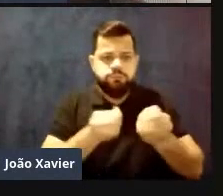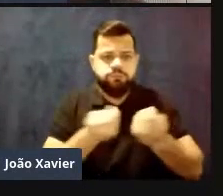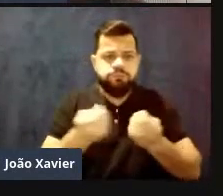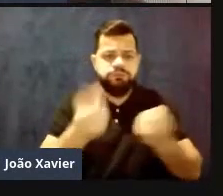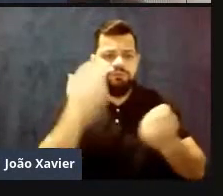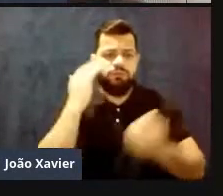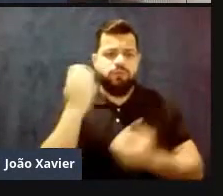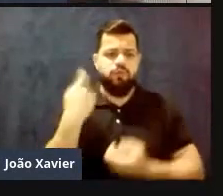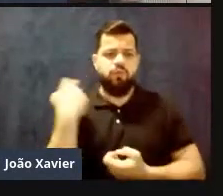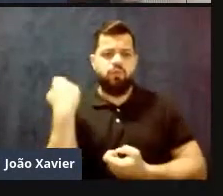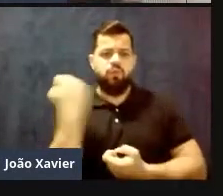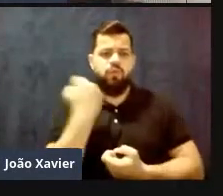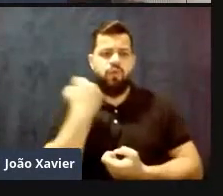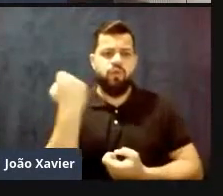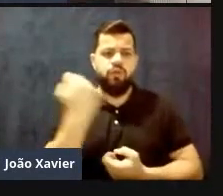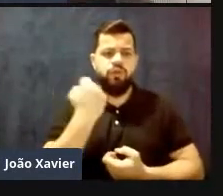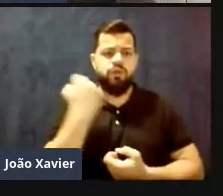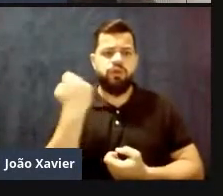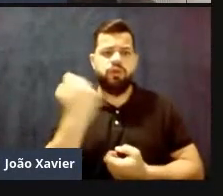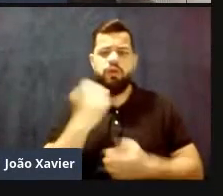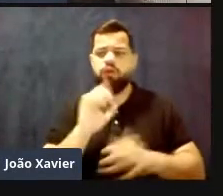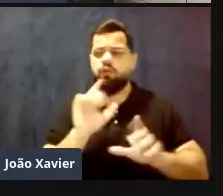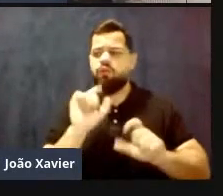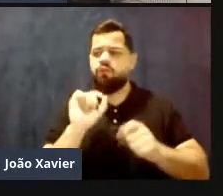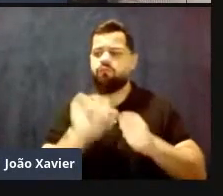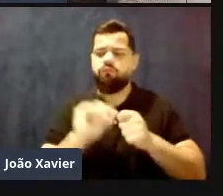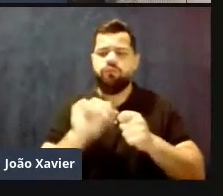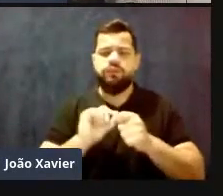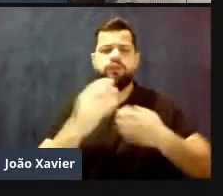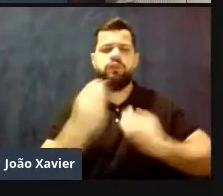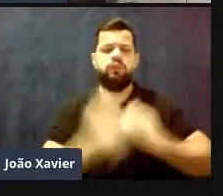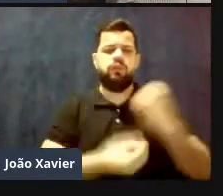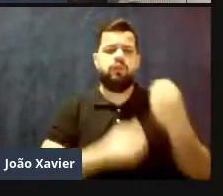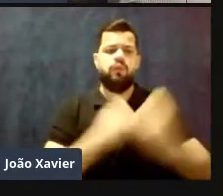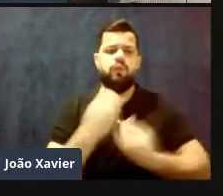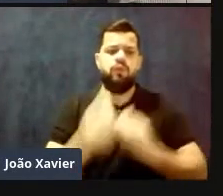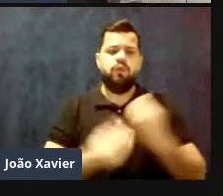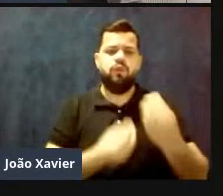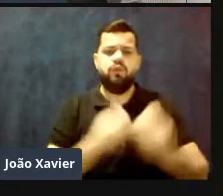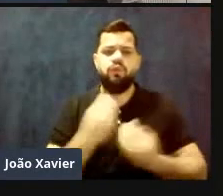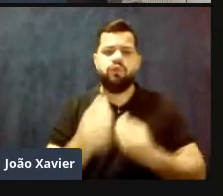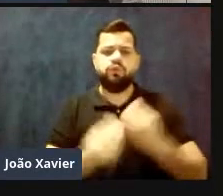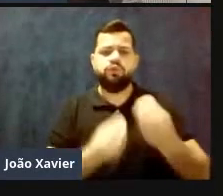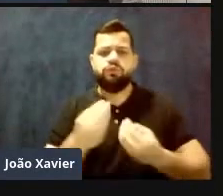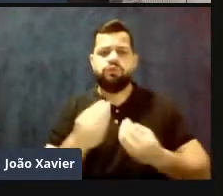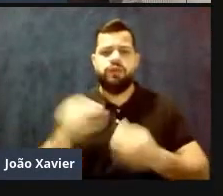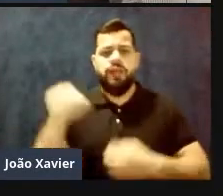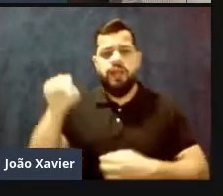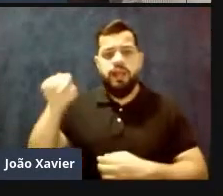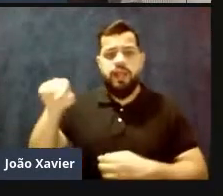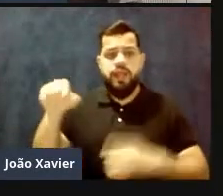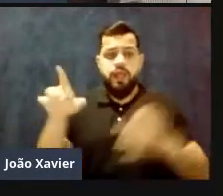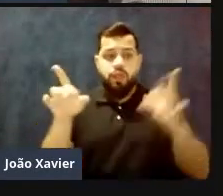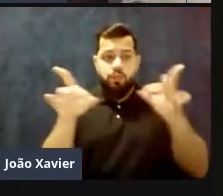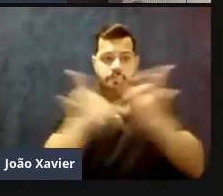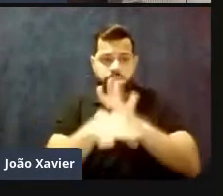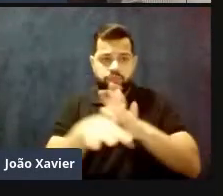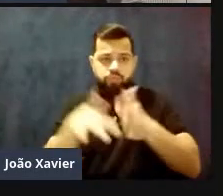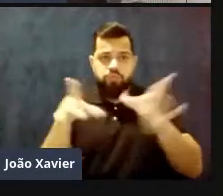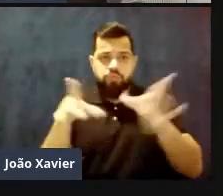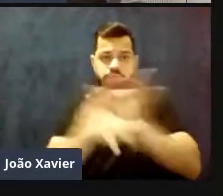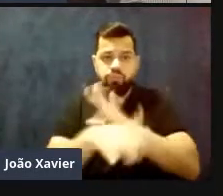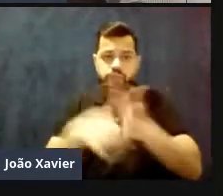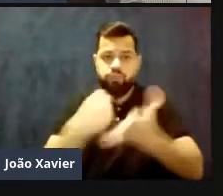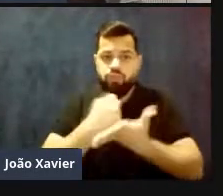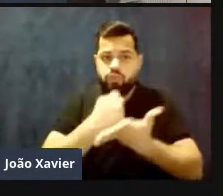5º andar do prédio do Hospital de Emergência, no tocante à verticalização, iria então ser reativado